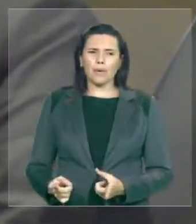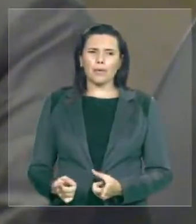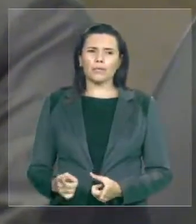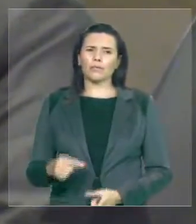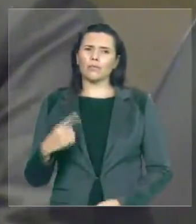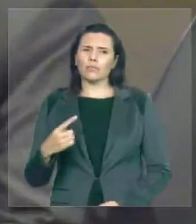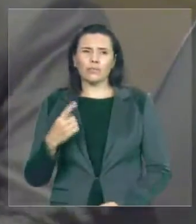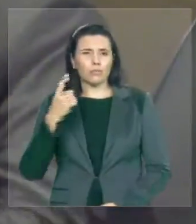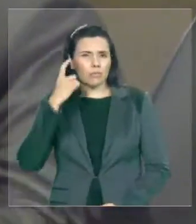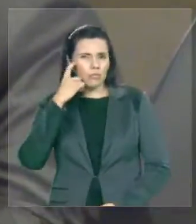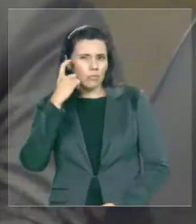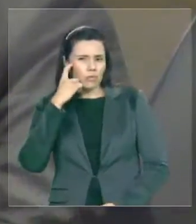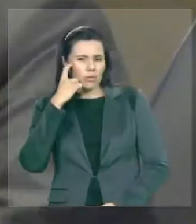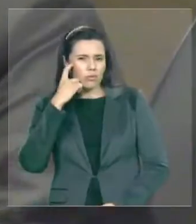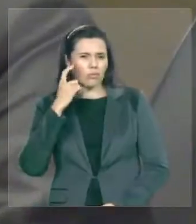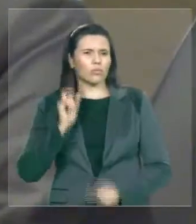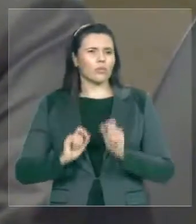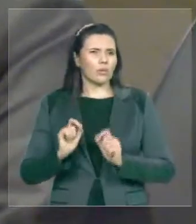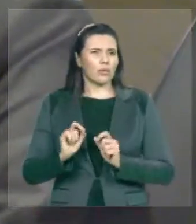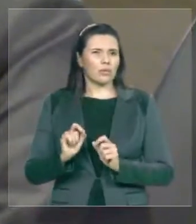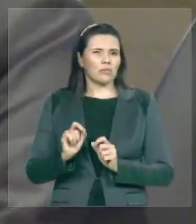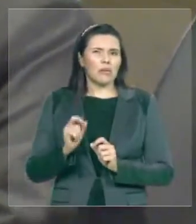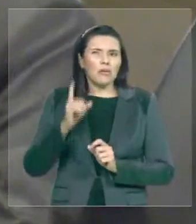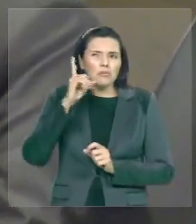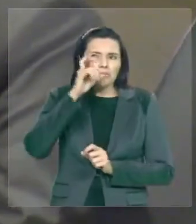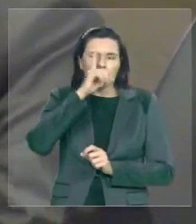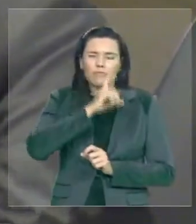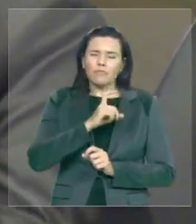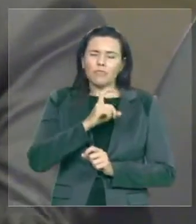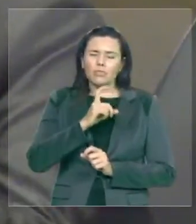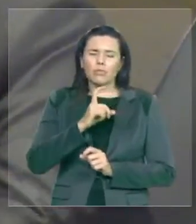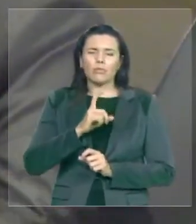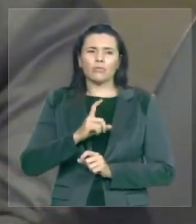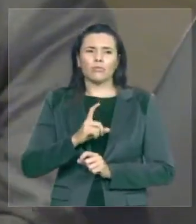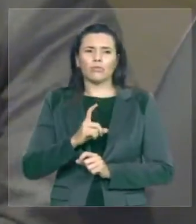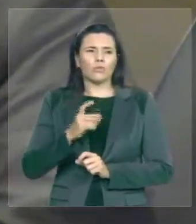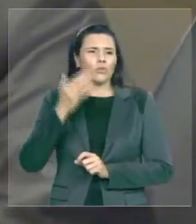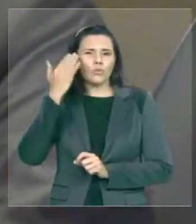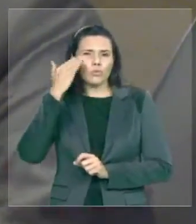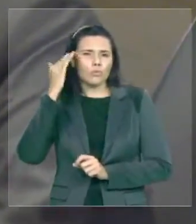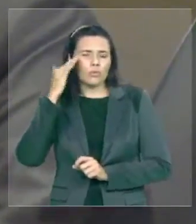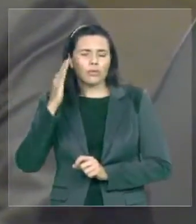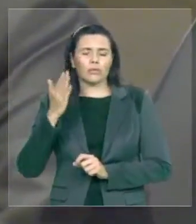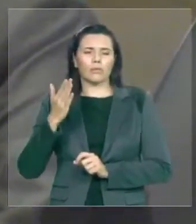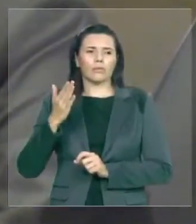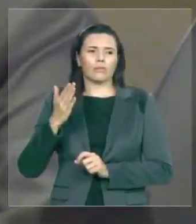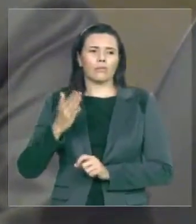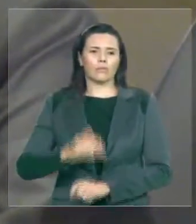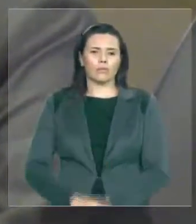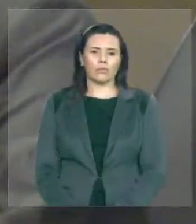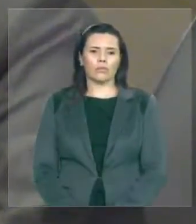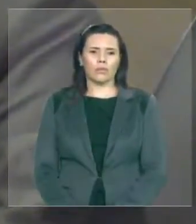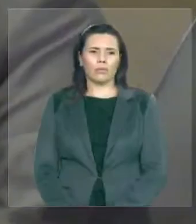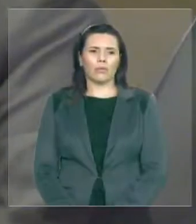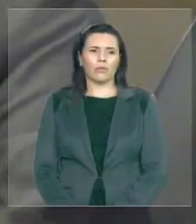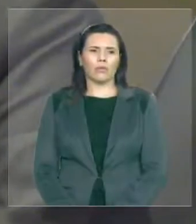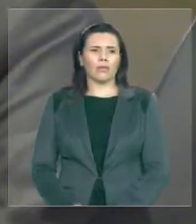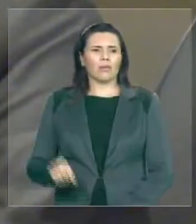humana é tão pequena que não dá para entender tamanha